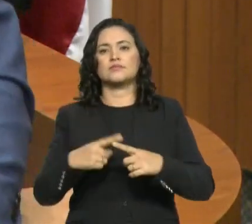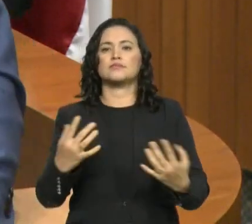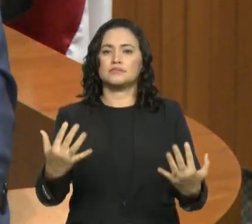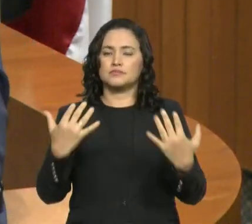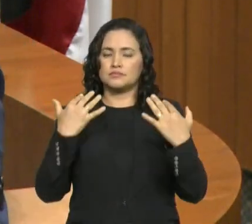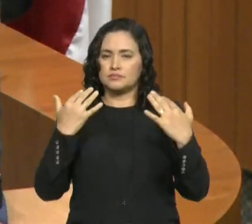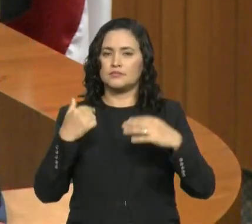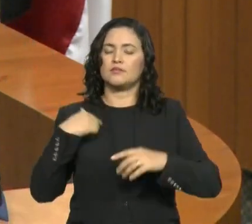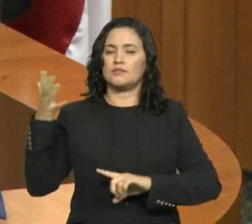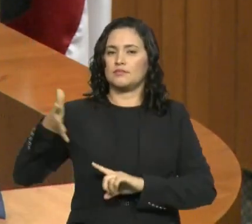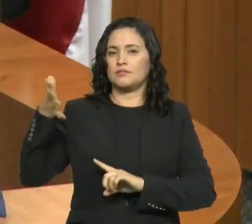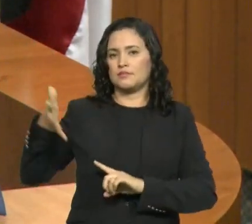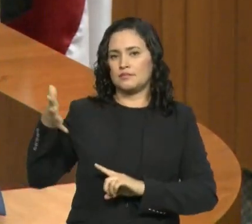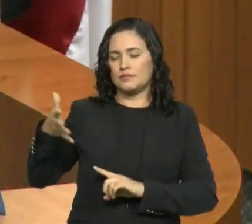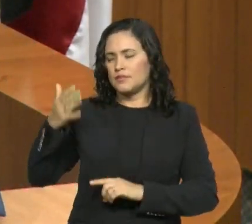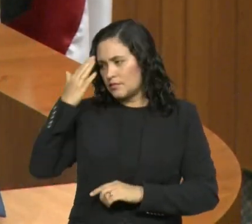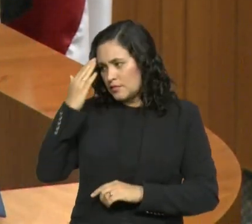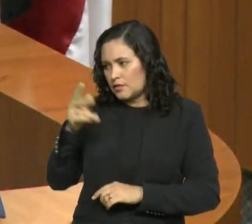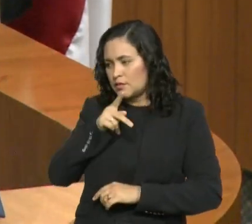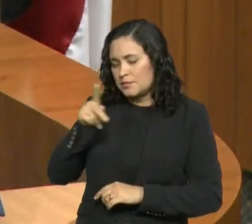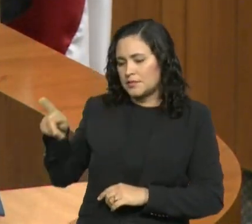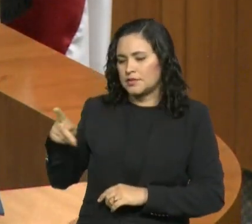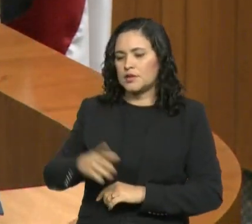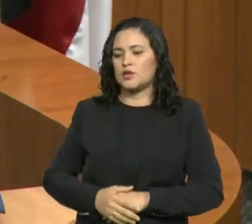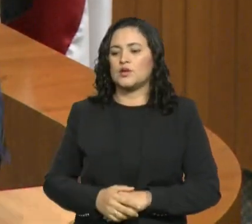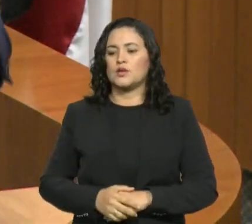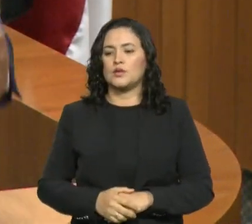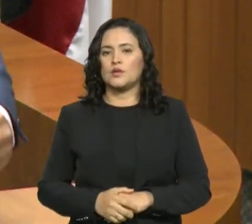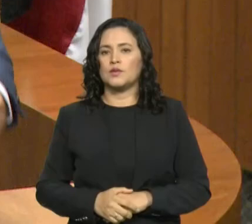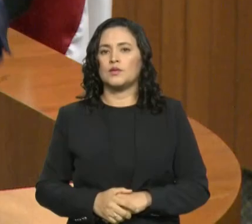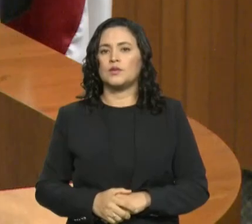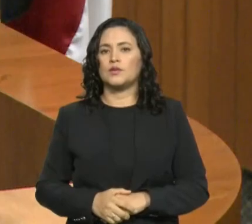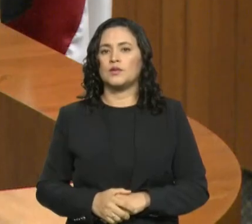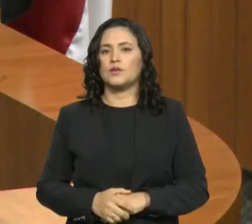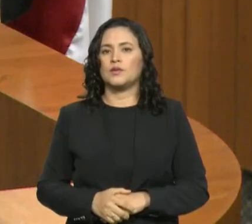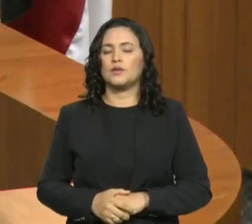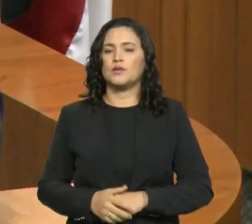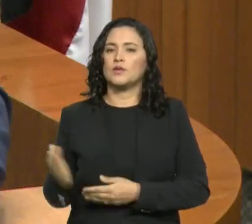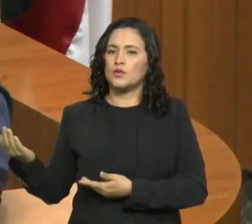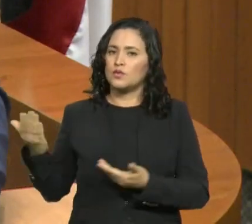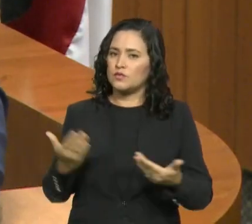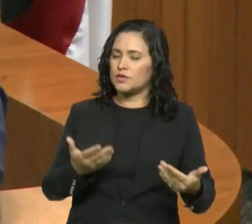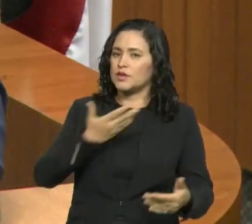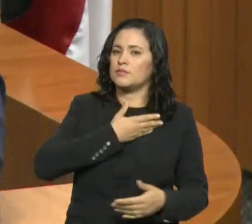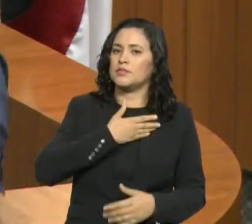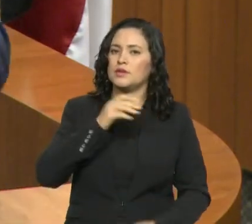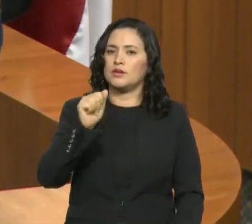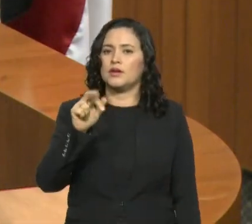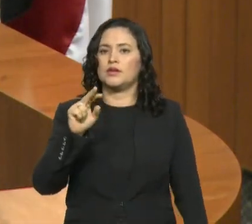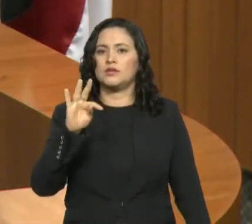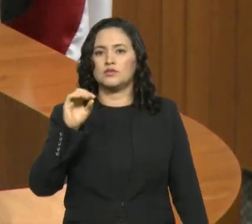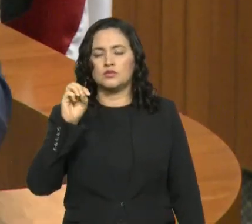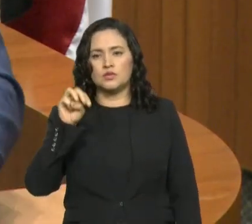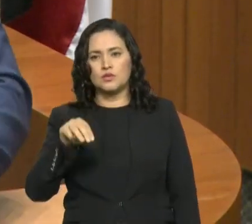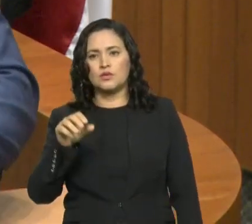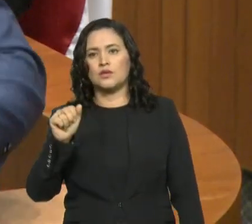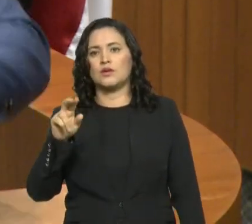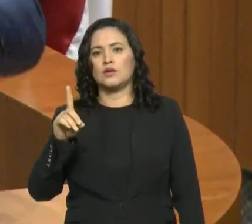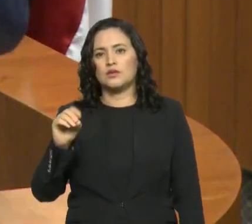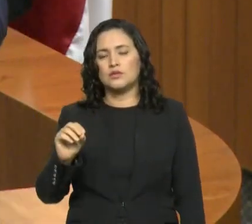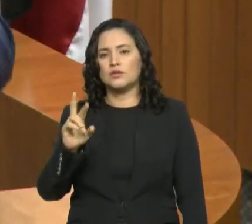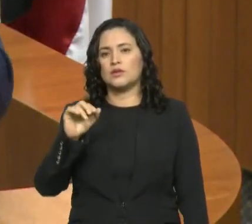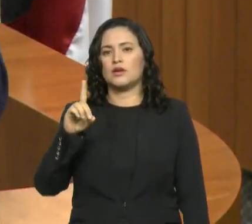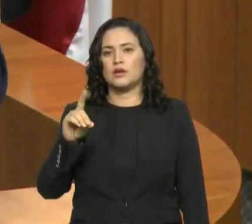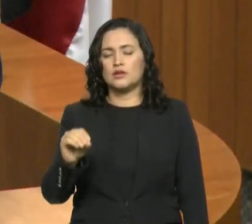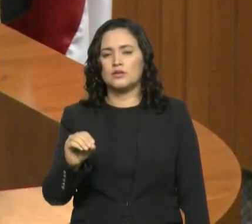mais uma vez pela oportunidade, senhora presidente, e convido os amigos, Aristor, deputado Arnaldo Melo, deputado Ricardo, deputado Cláudio,